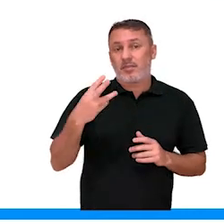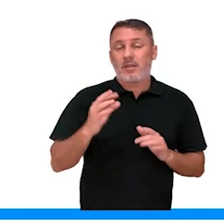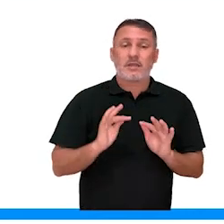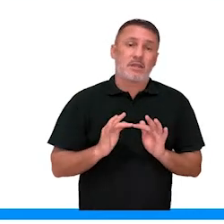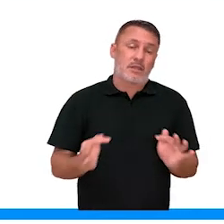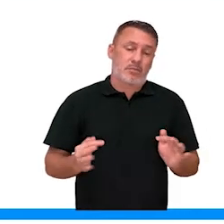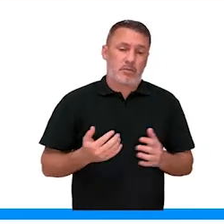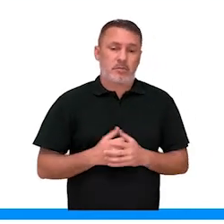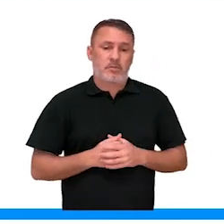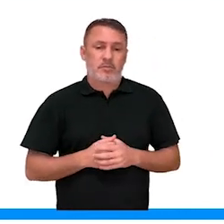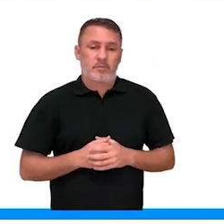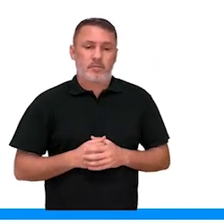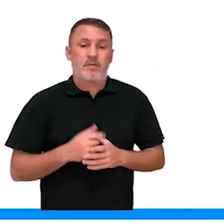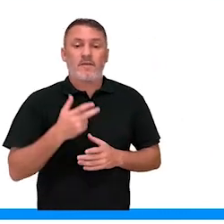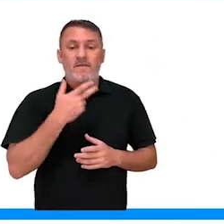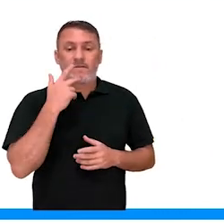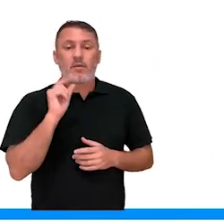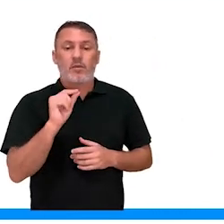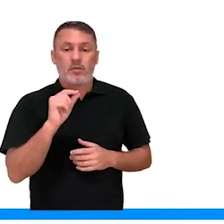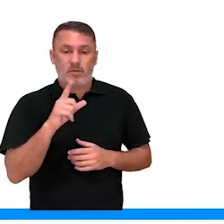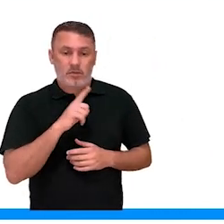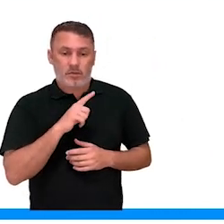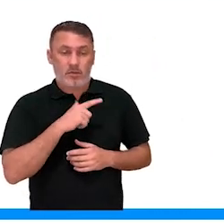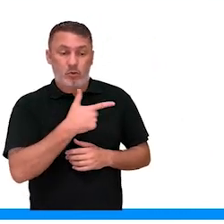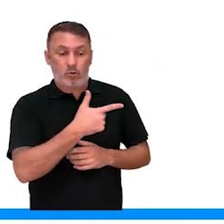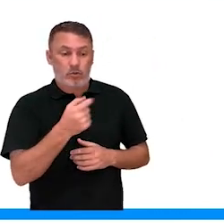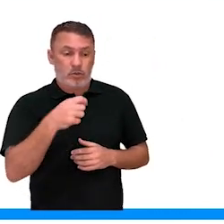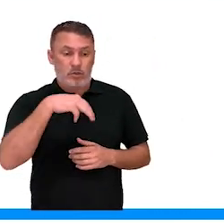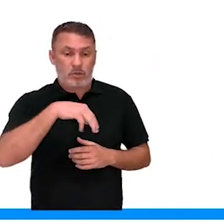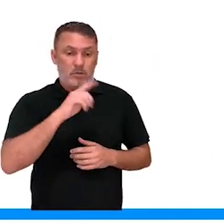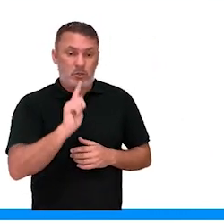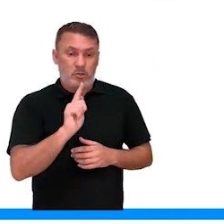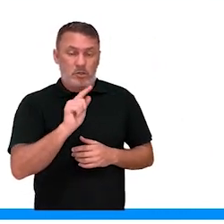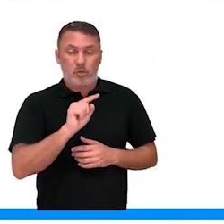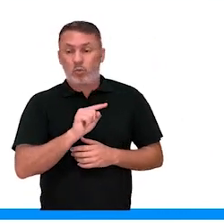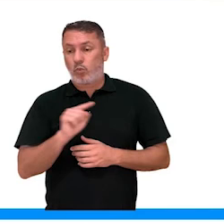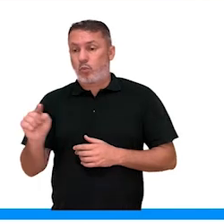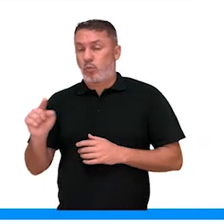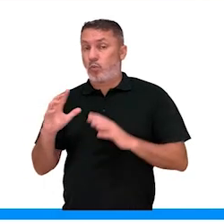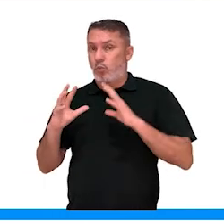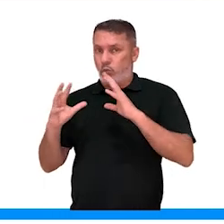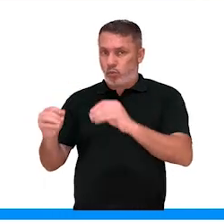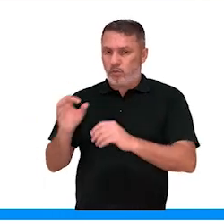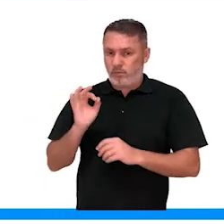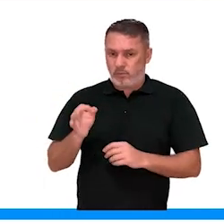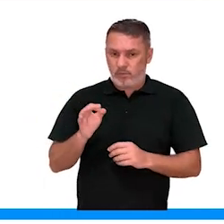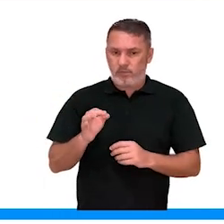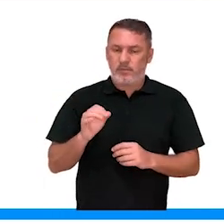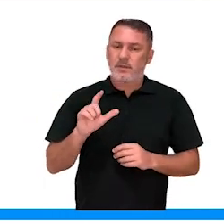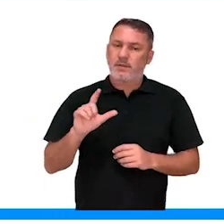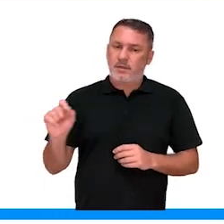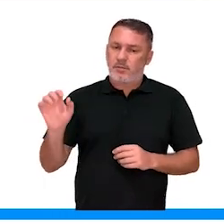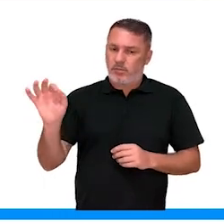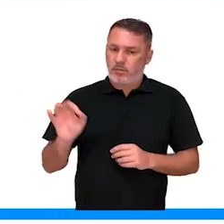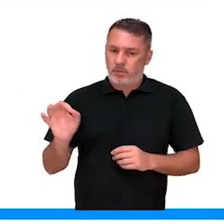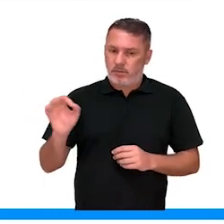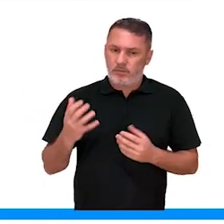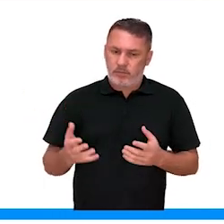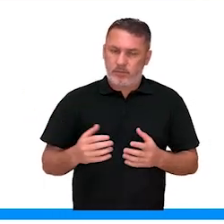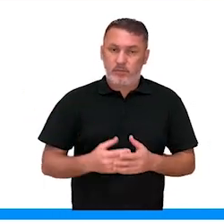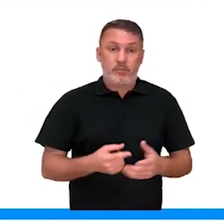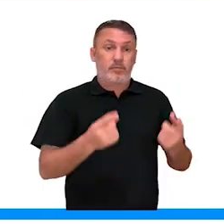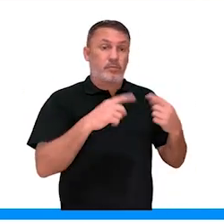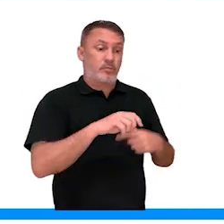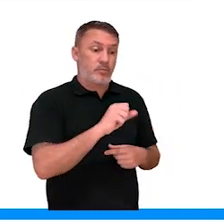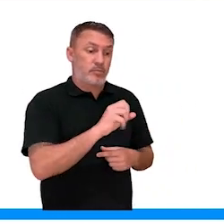3 simples. Ele falou que 200 miligramas era a massa total, então a gente vai considerar isso